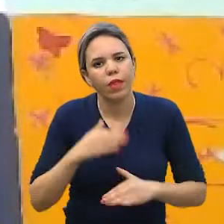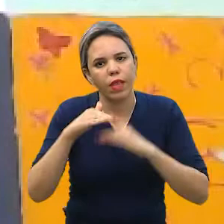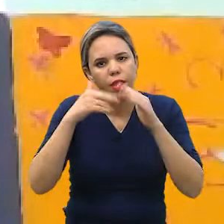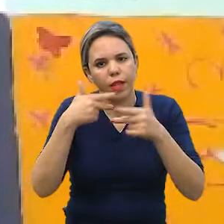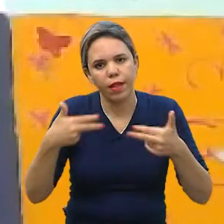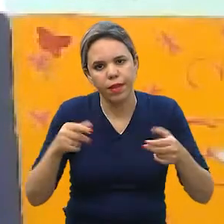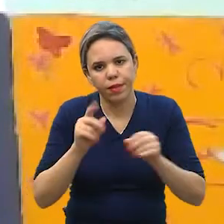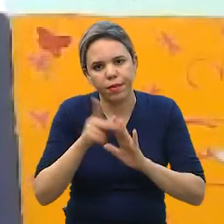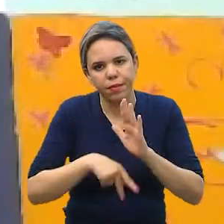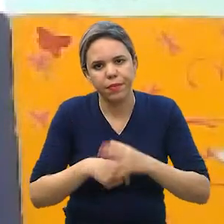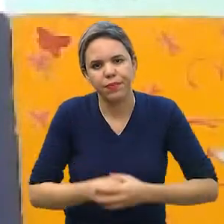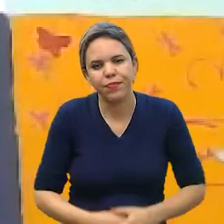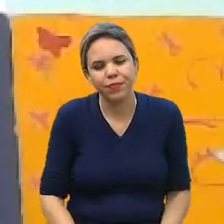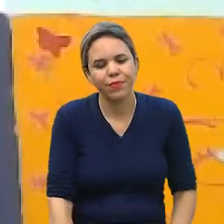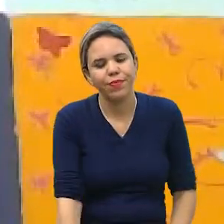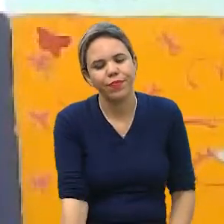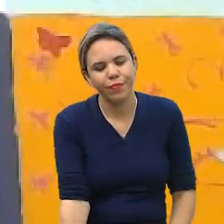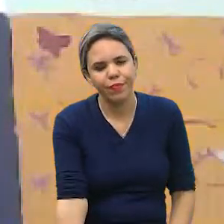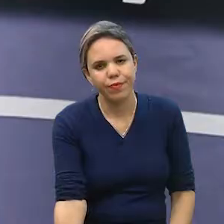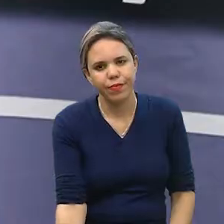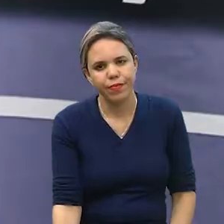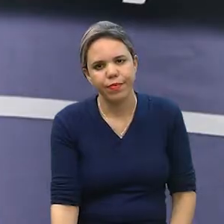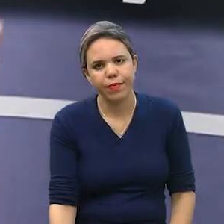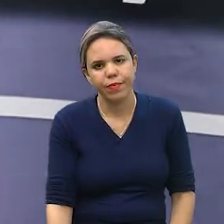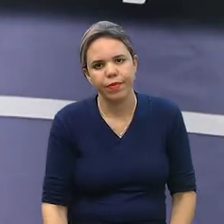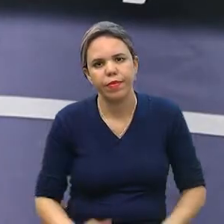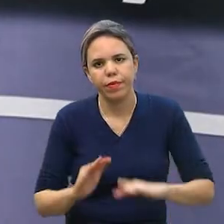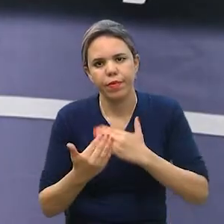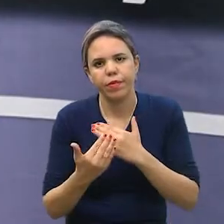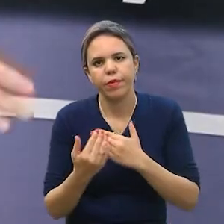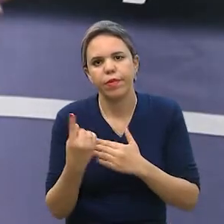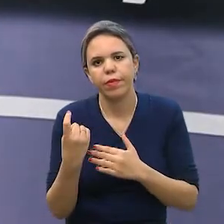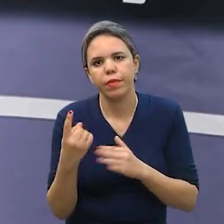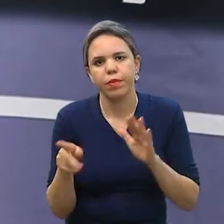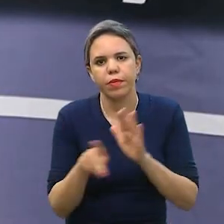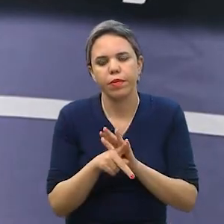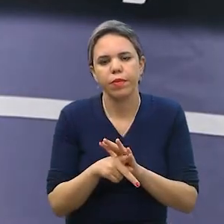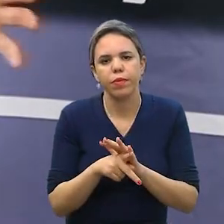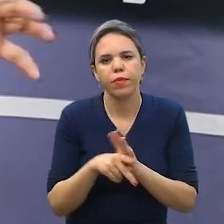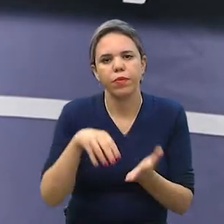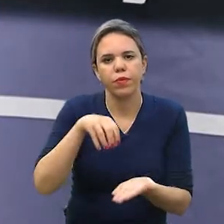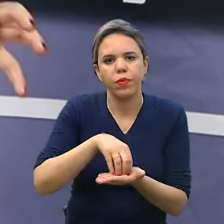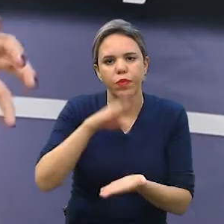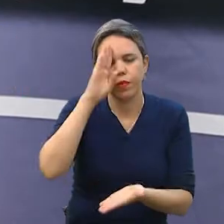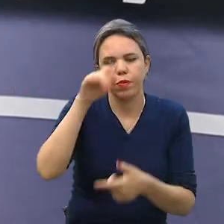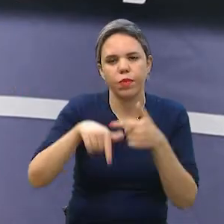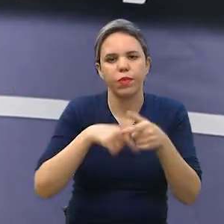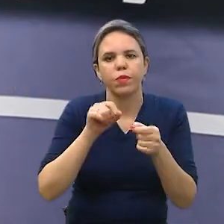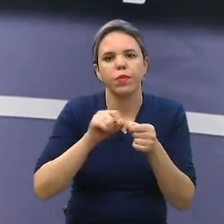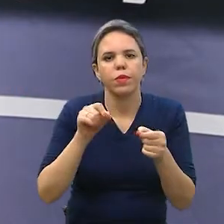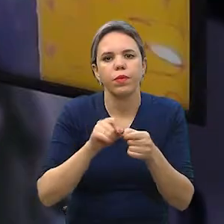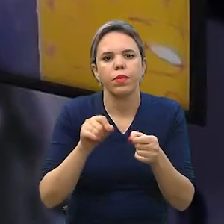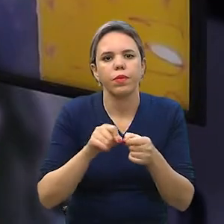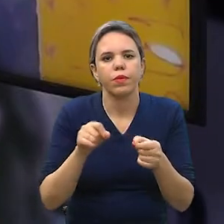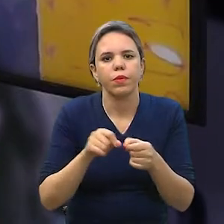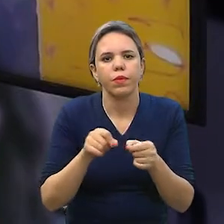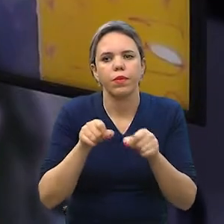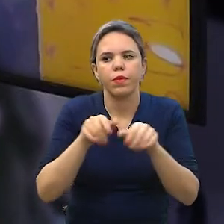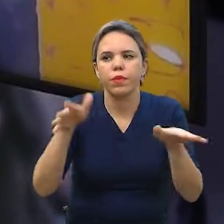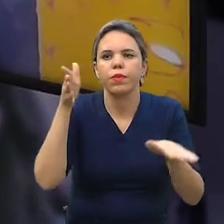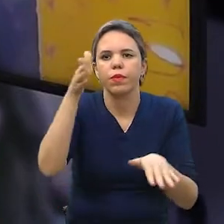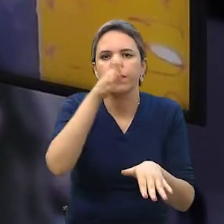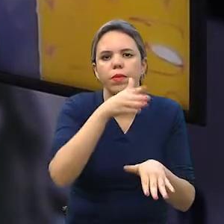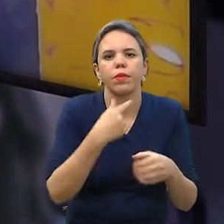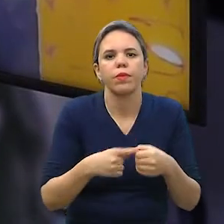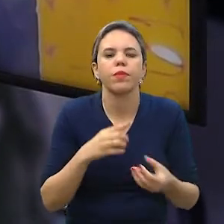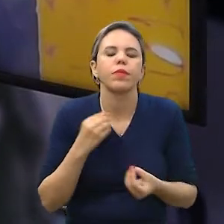Desenvolvendo vários projetos. Isso em um bairro específico? Vocês possuem uma sede? É um trabalho mais pulverizado